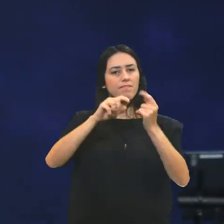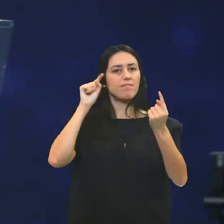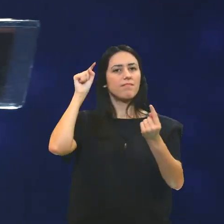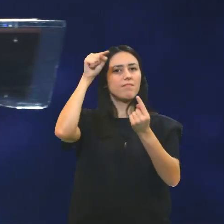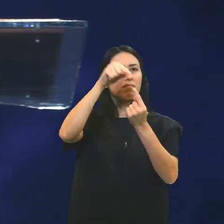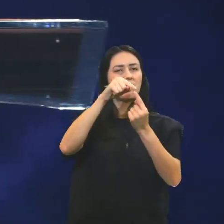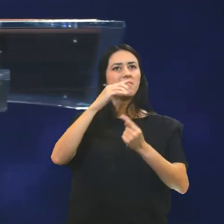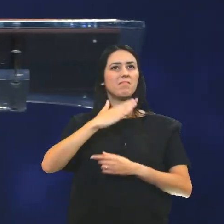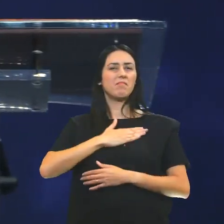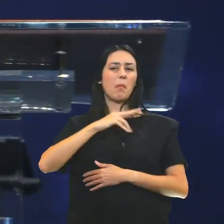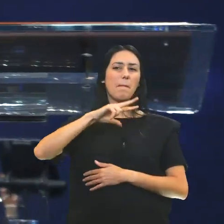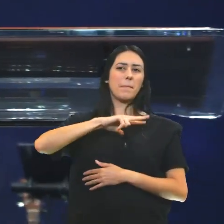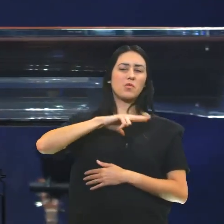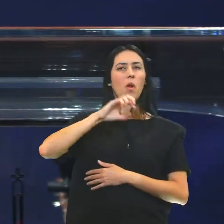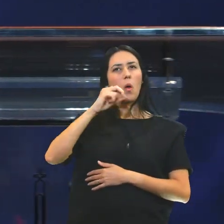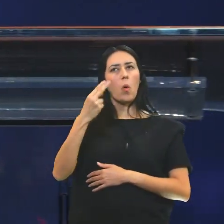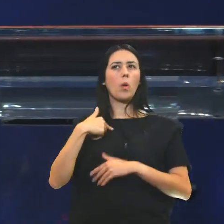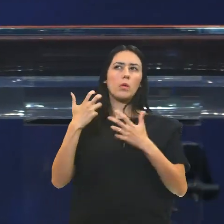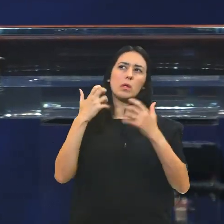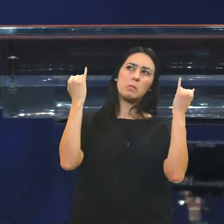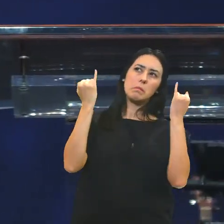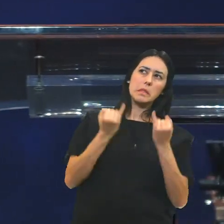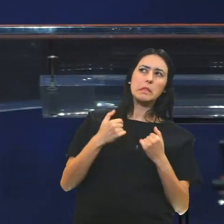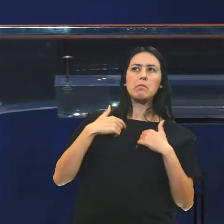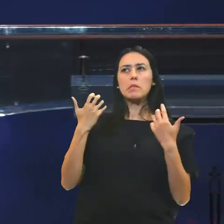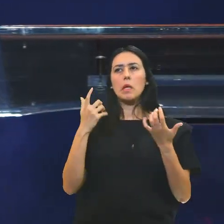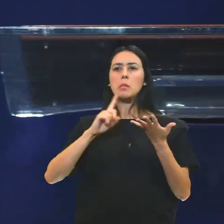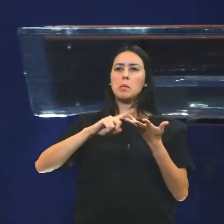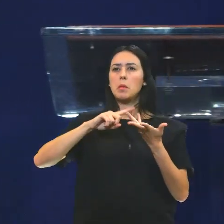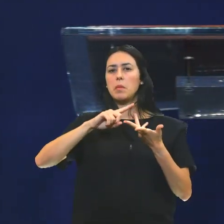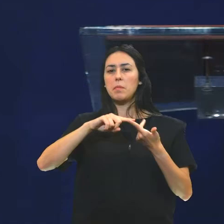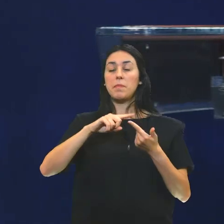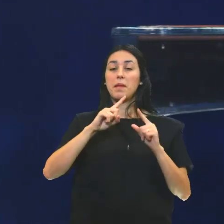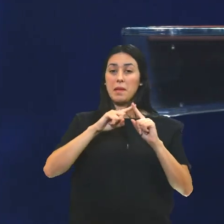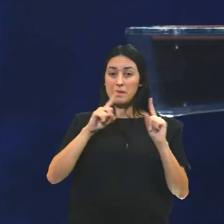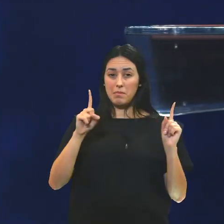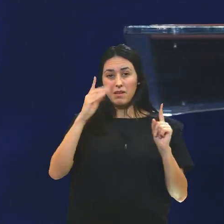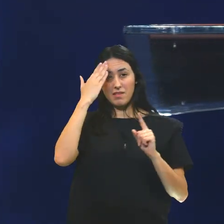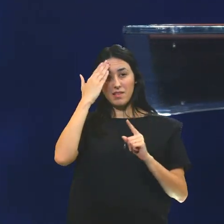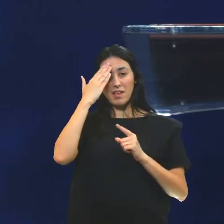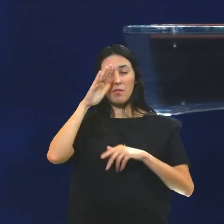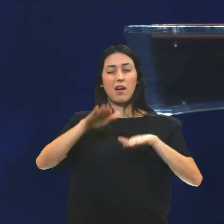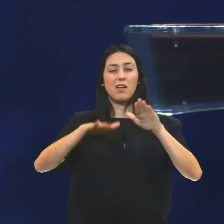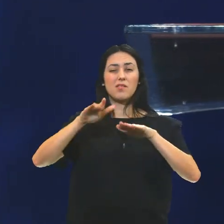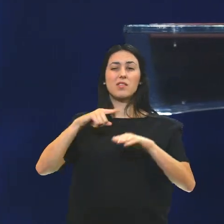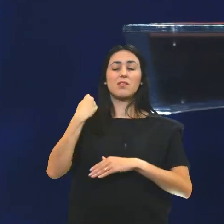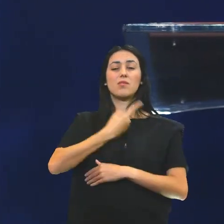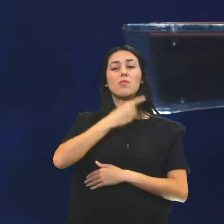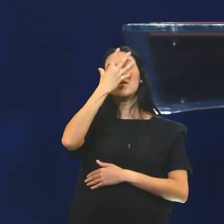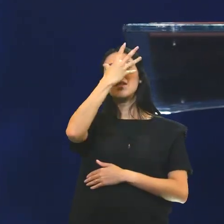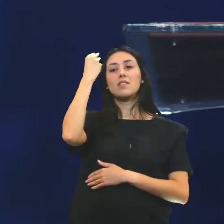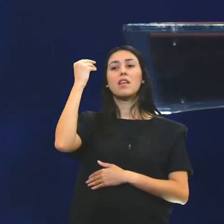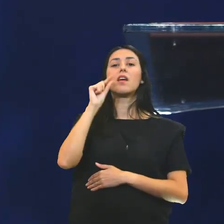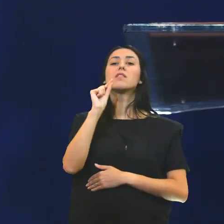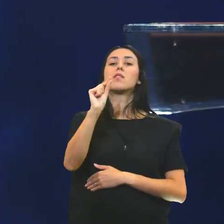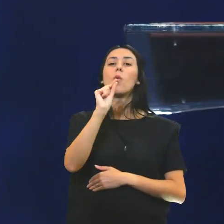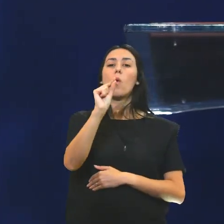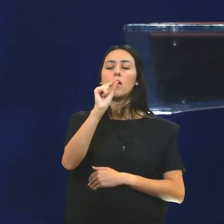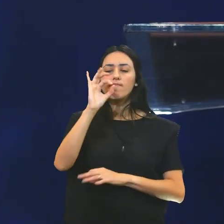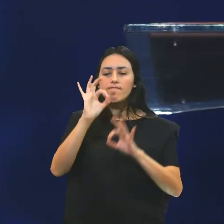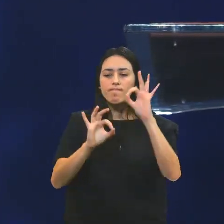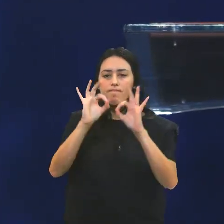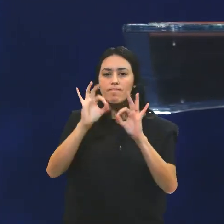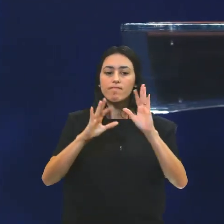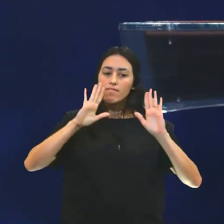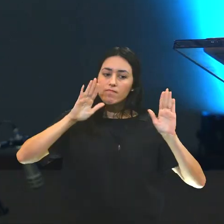metas pessoais. Vou perder peso, vou fazer isso, vou fazer aquilo. Mas sabe, às vezes a gente esquece de fazer planos para a